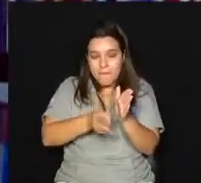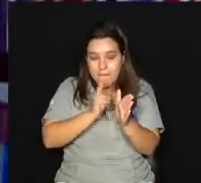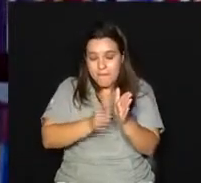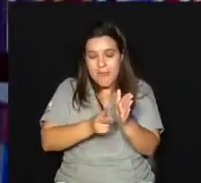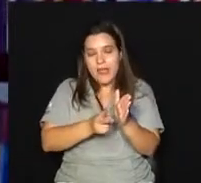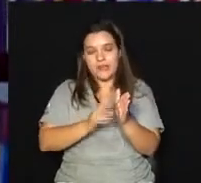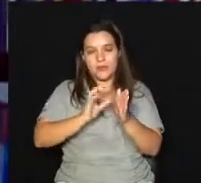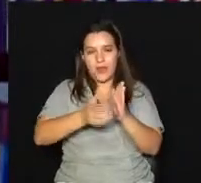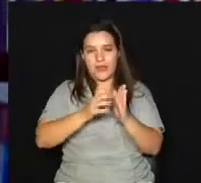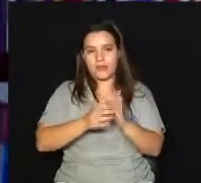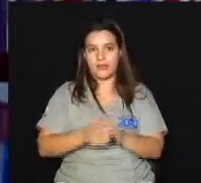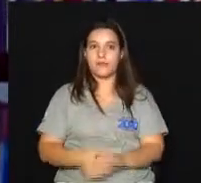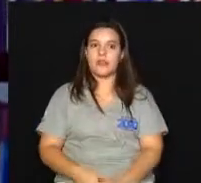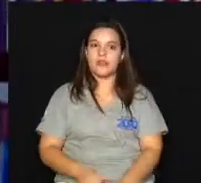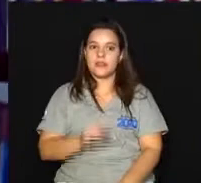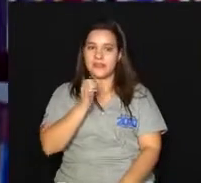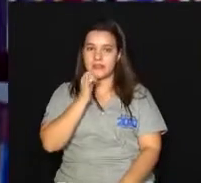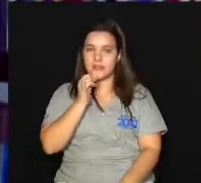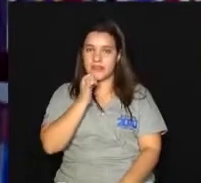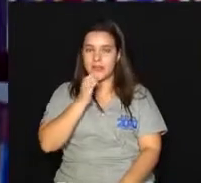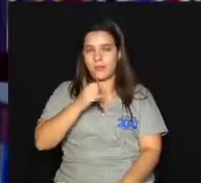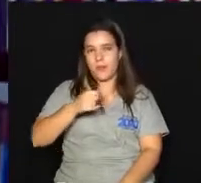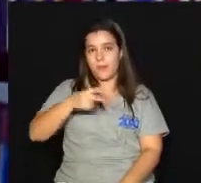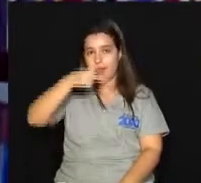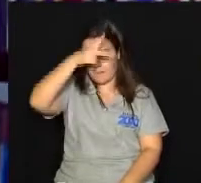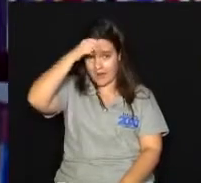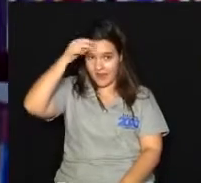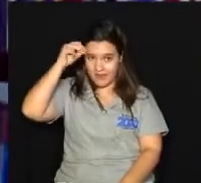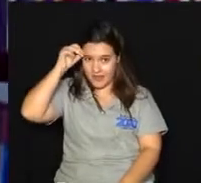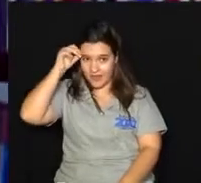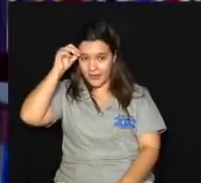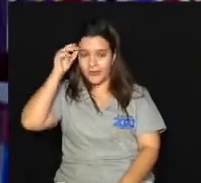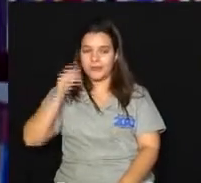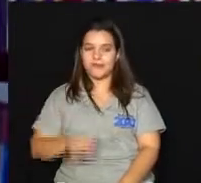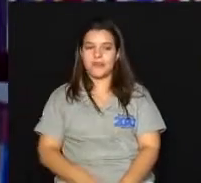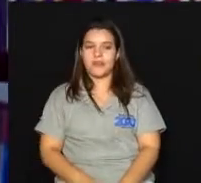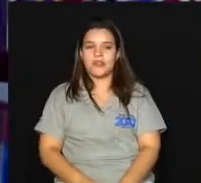Executivo, por exemplo, Campinas, Pedro Torinho, do PT